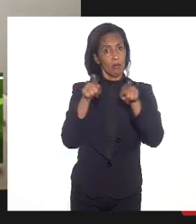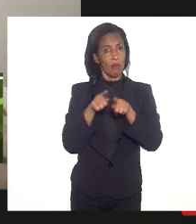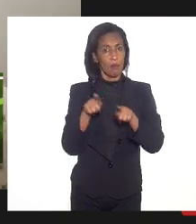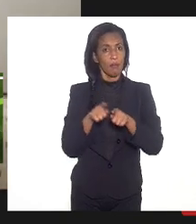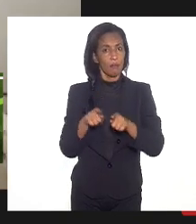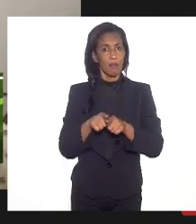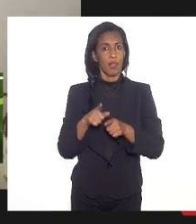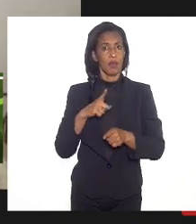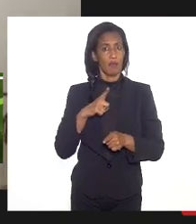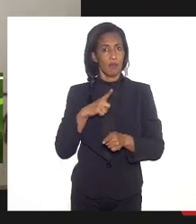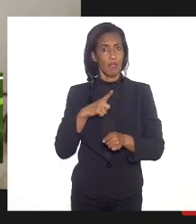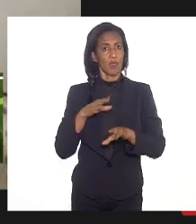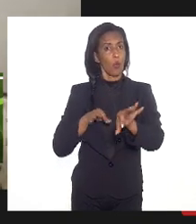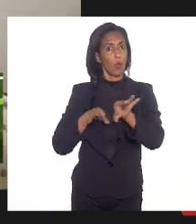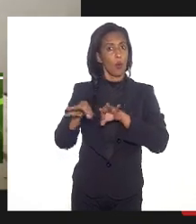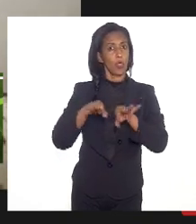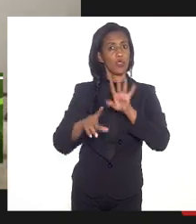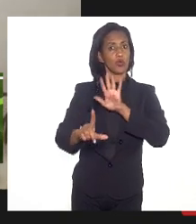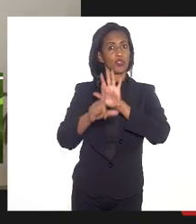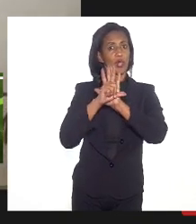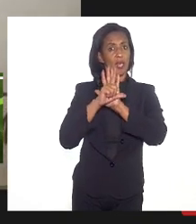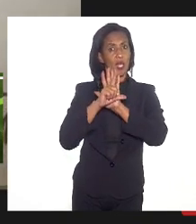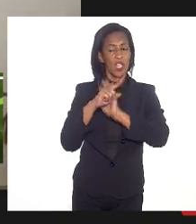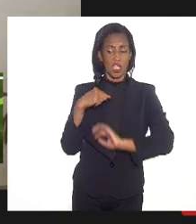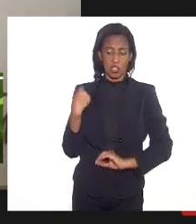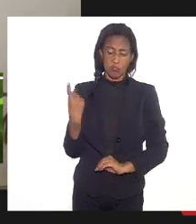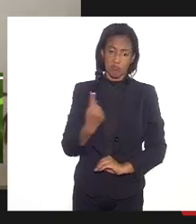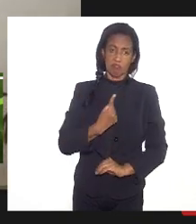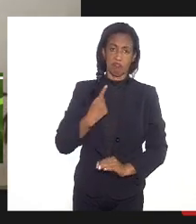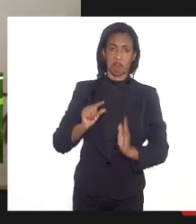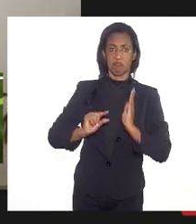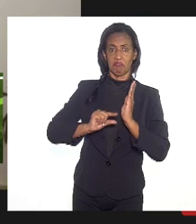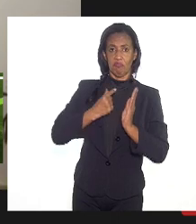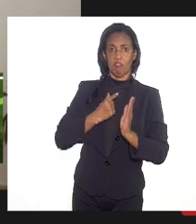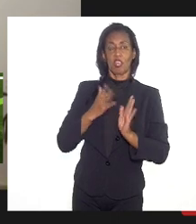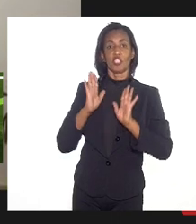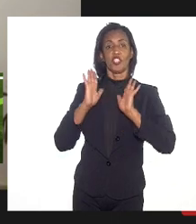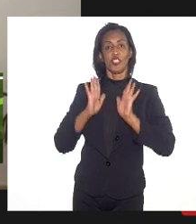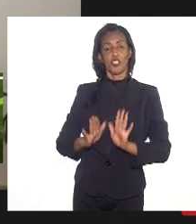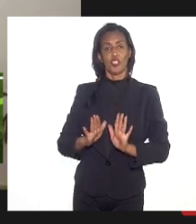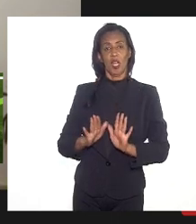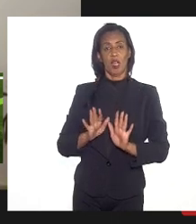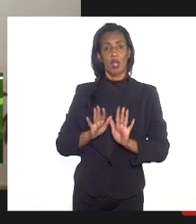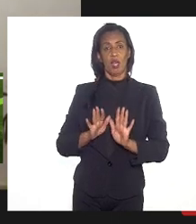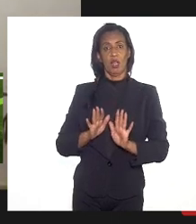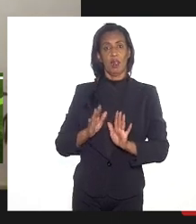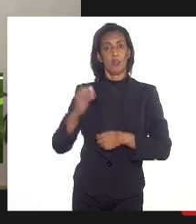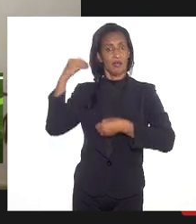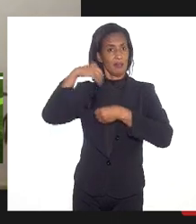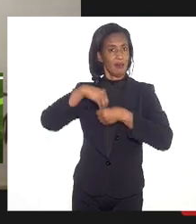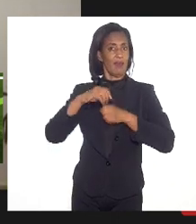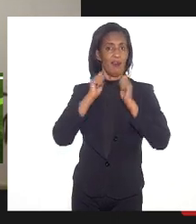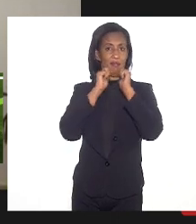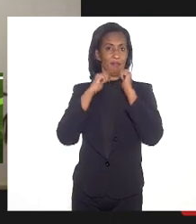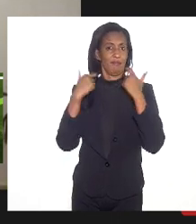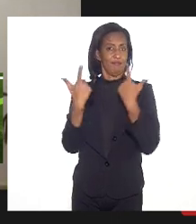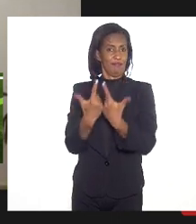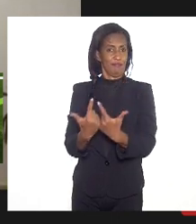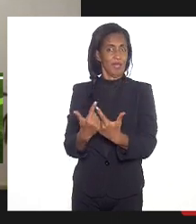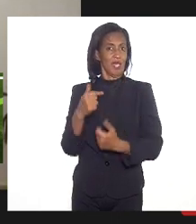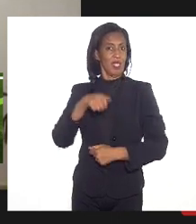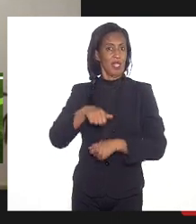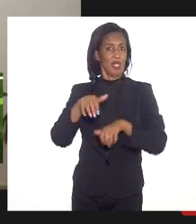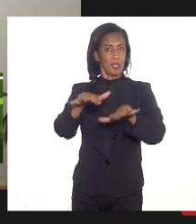também em mãos um projeto de lei de nossa autoria que já está tramitando na casa, e essa